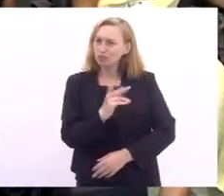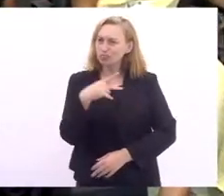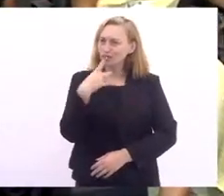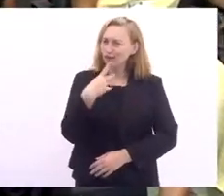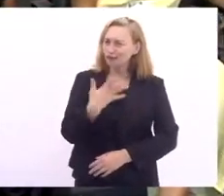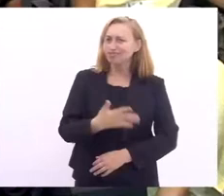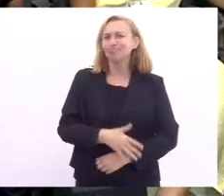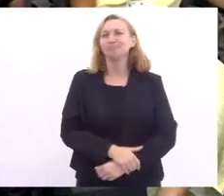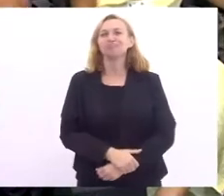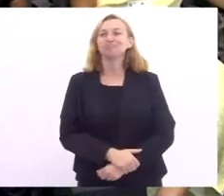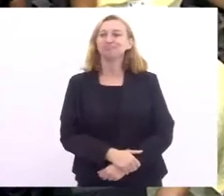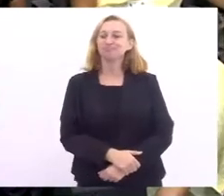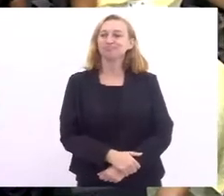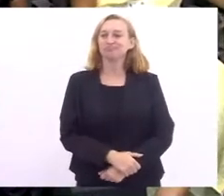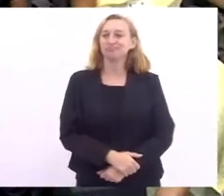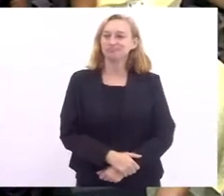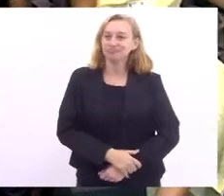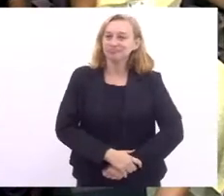manifestação